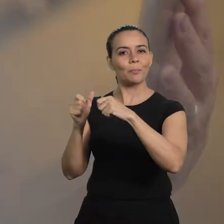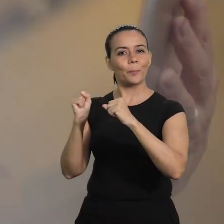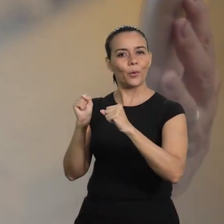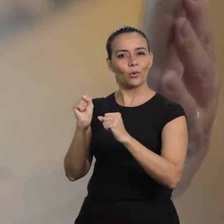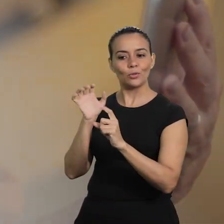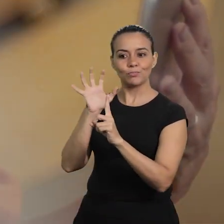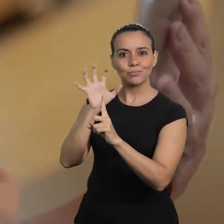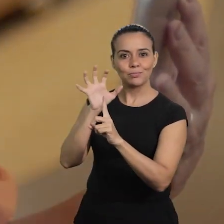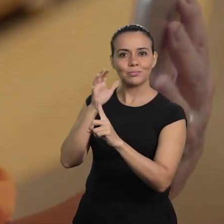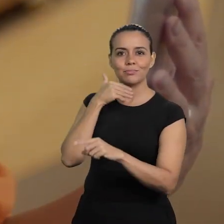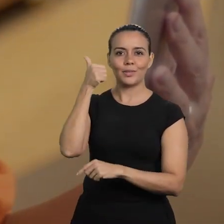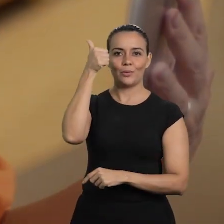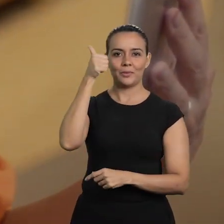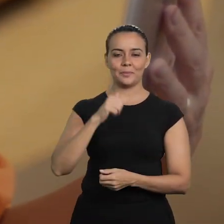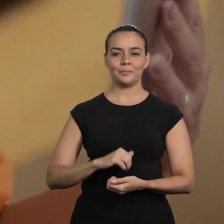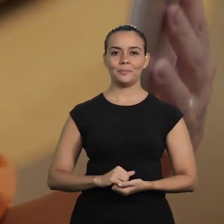impacto.